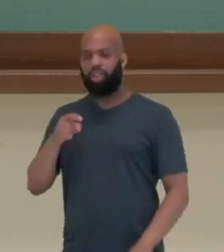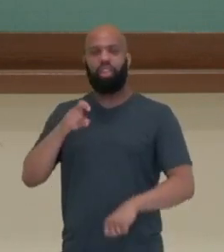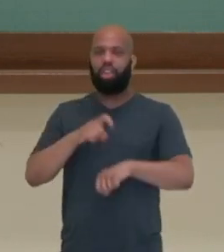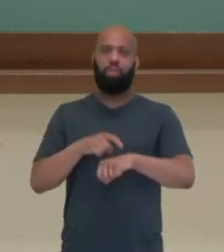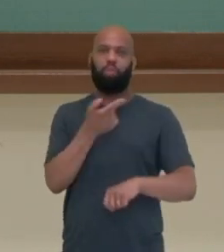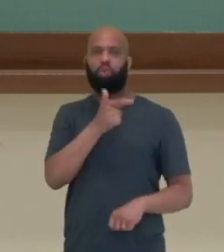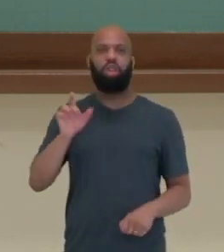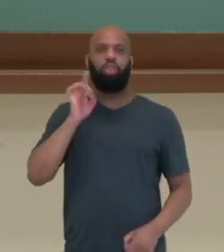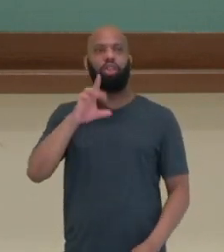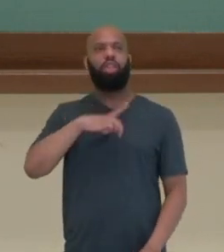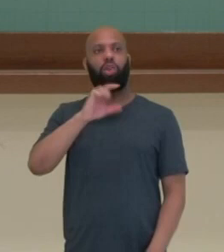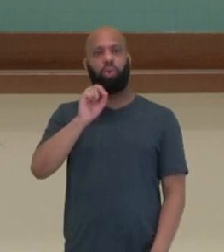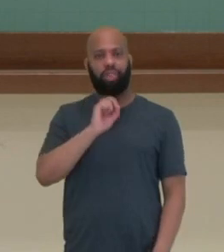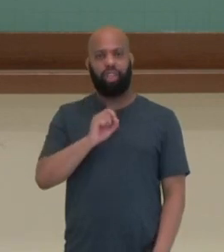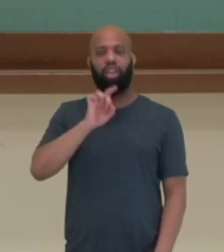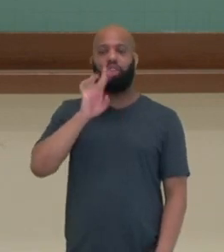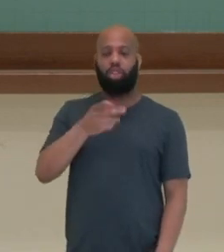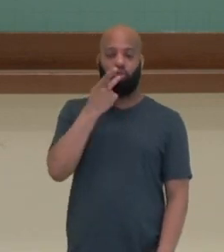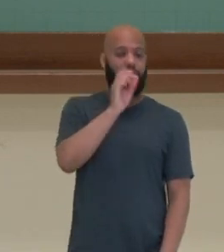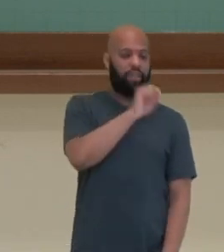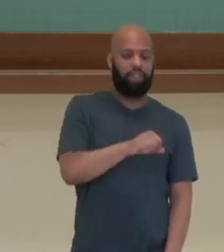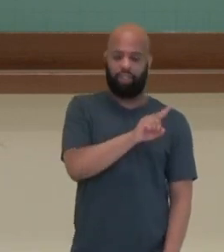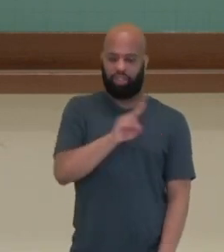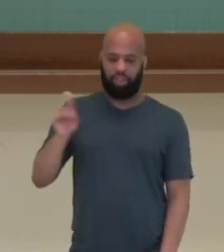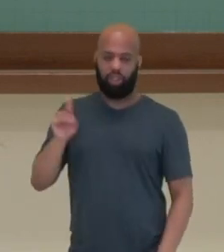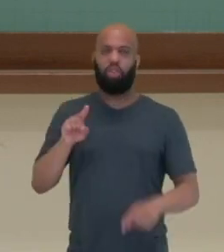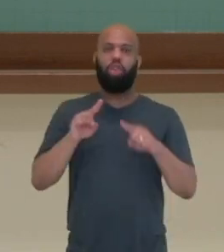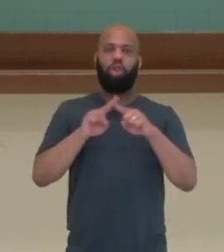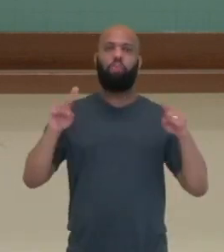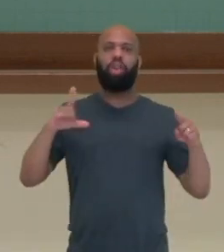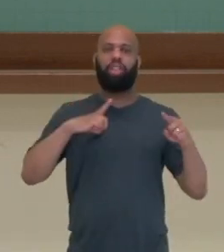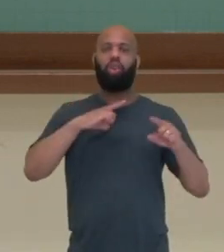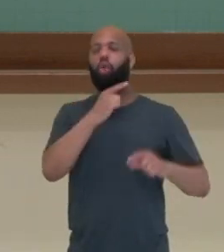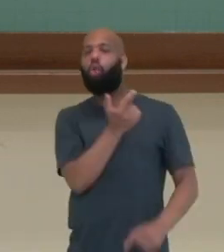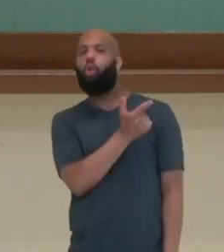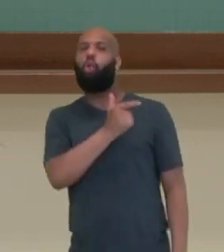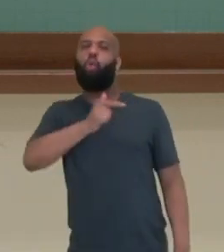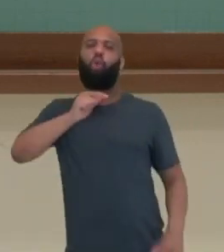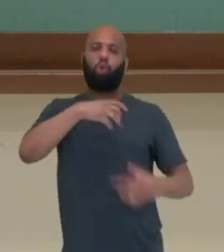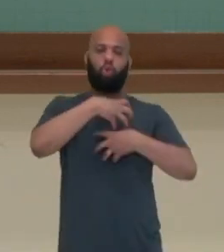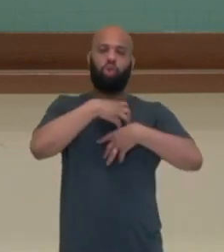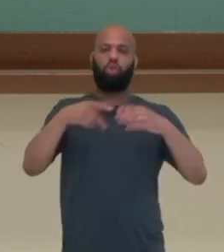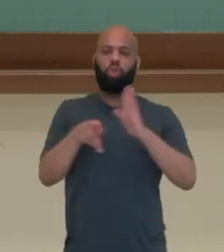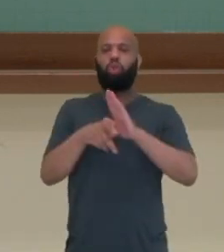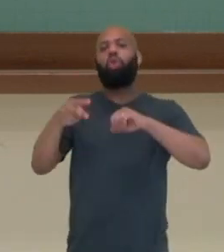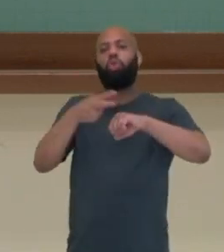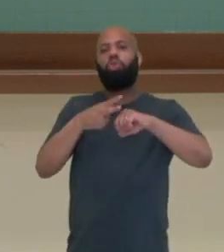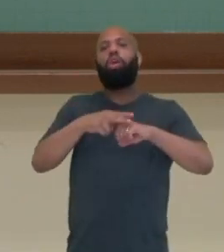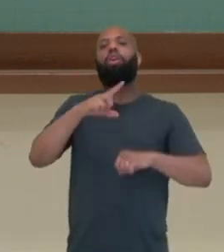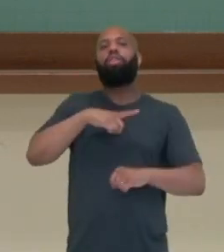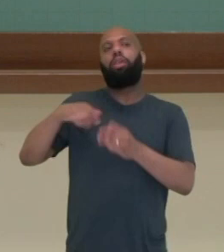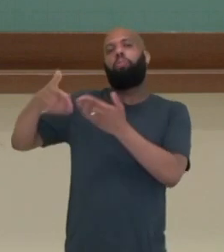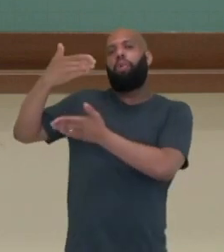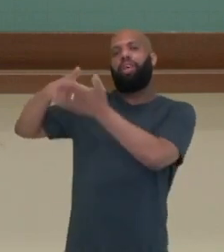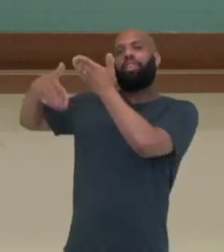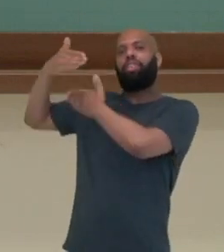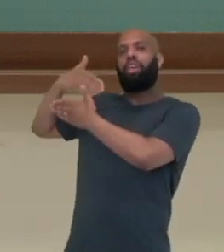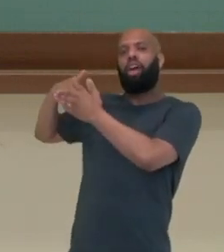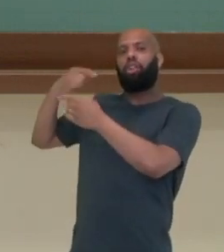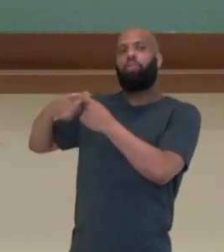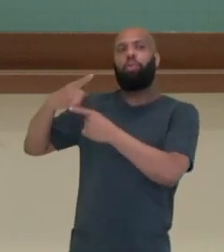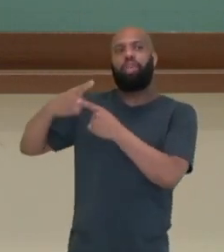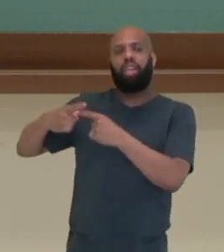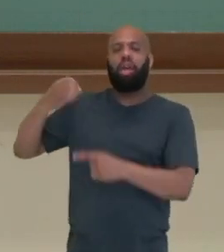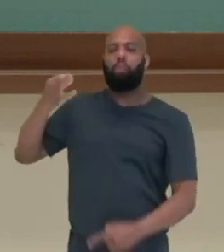só tenho o quê? Afirmativo ou negativo. Mas no subjuntivo eu tenho sim um pretérito, que é o imperfeito